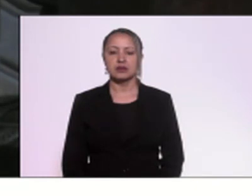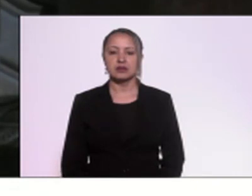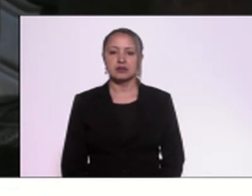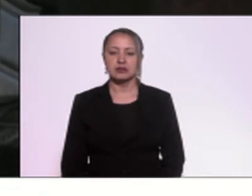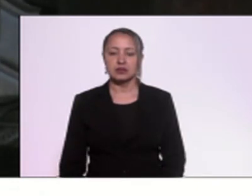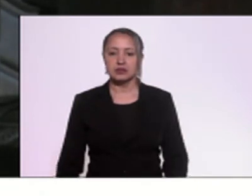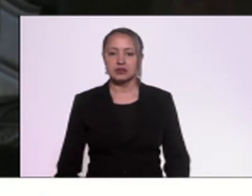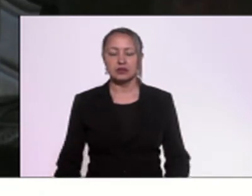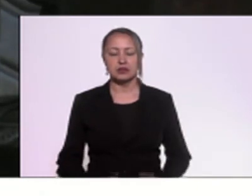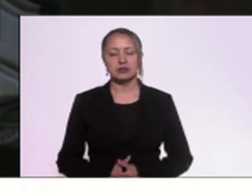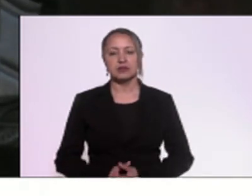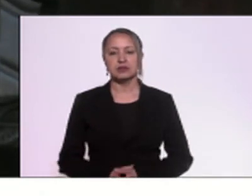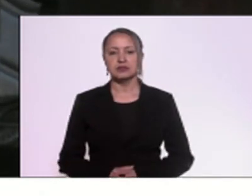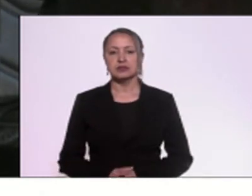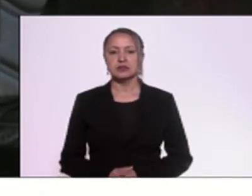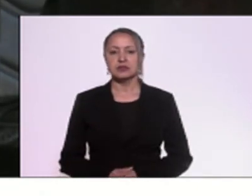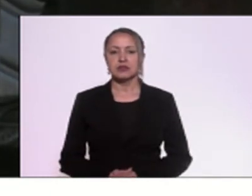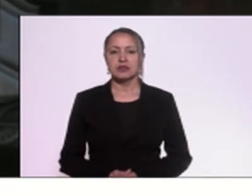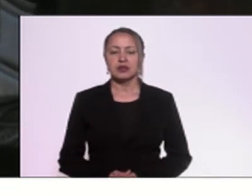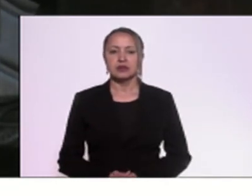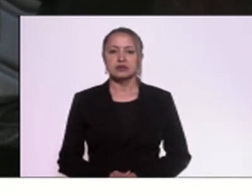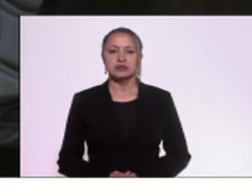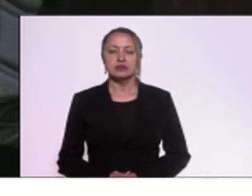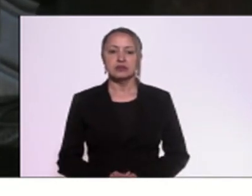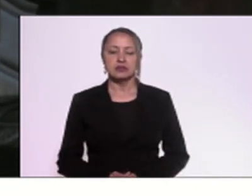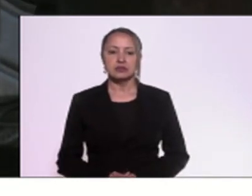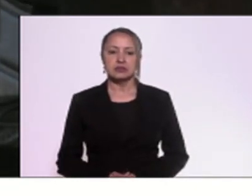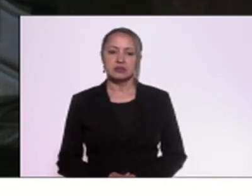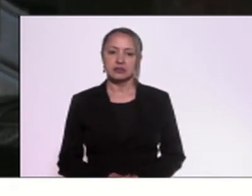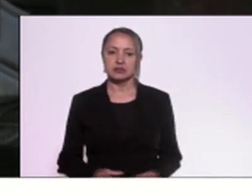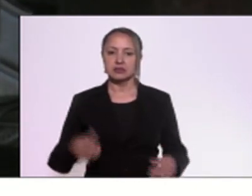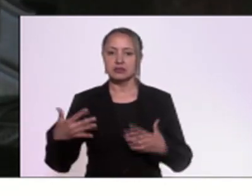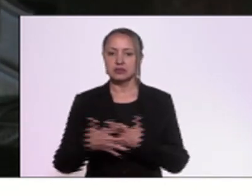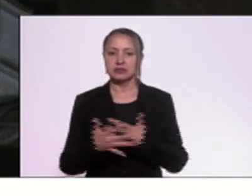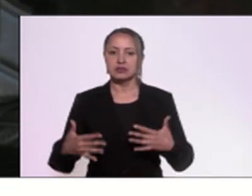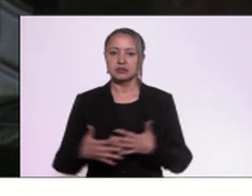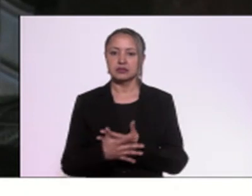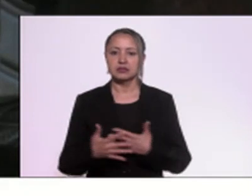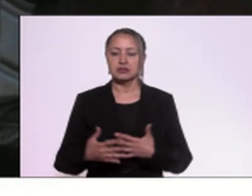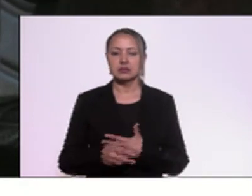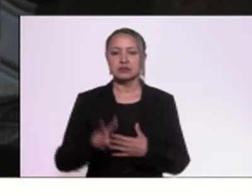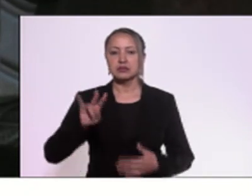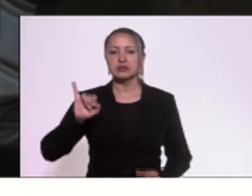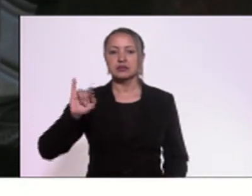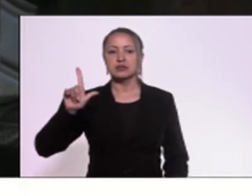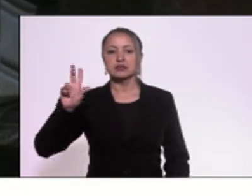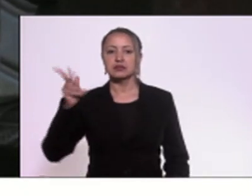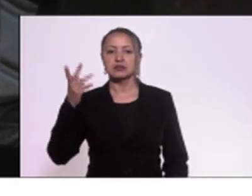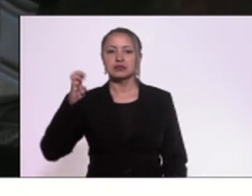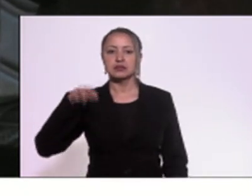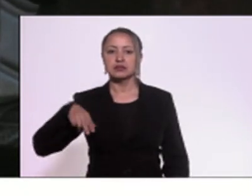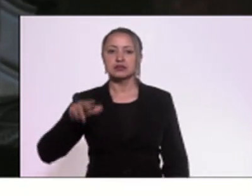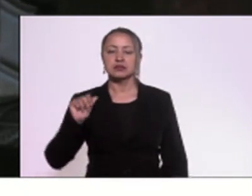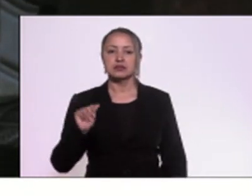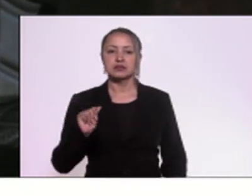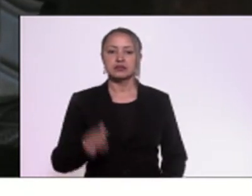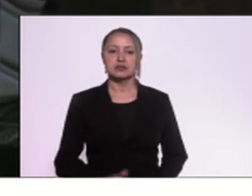Se hoje nós quiséssemos abrir o Ponto Cine, acho que nem o sonhador Adailton conseguiria.